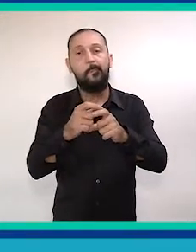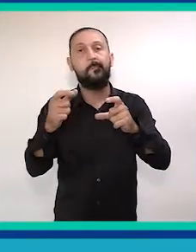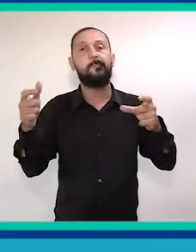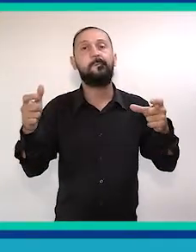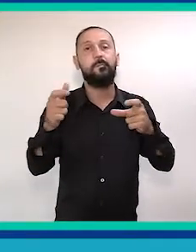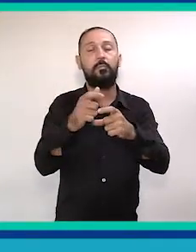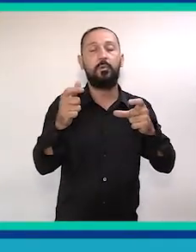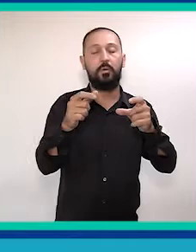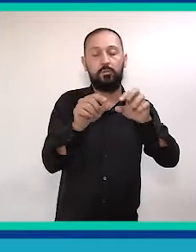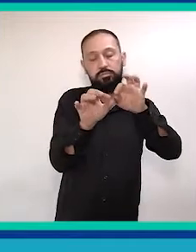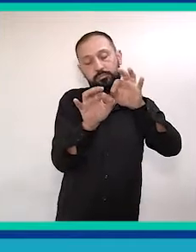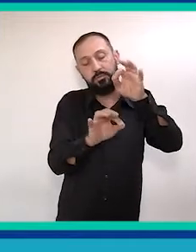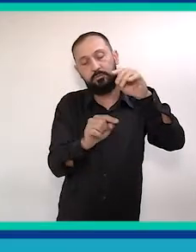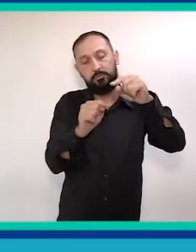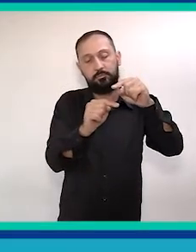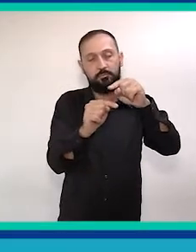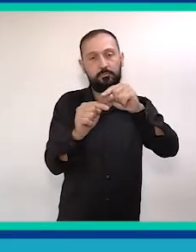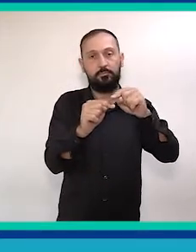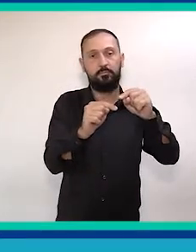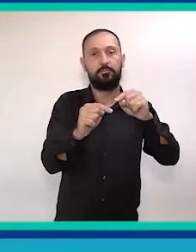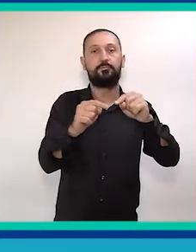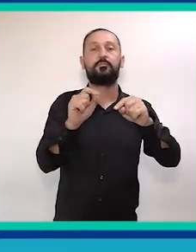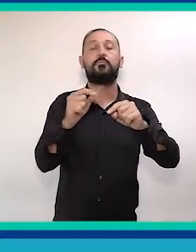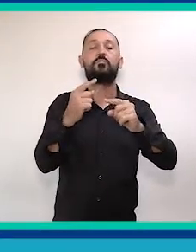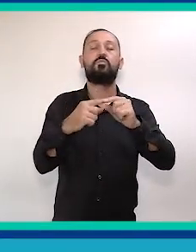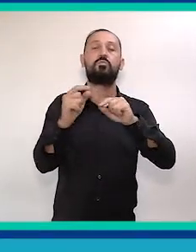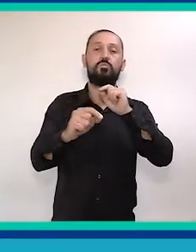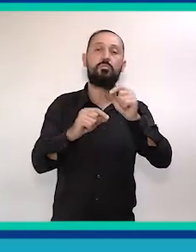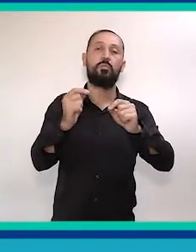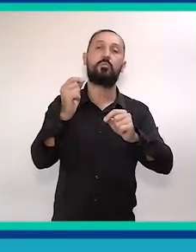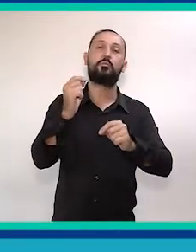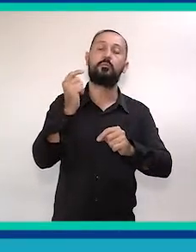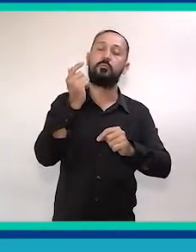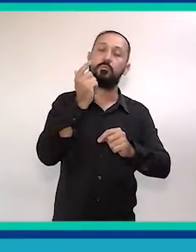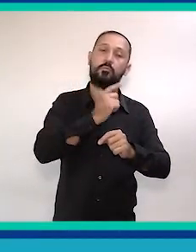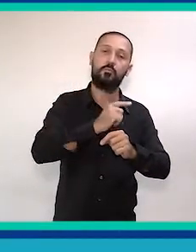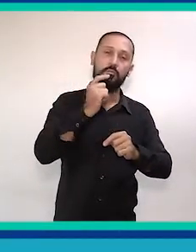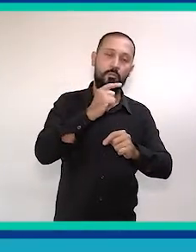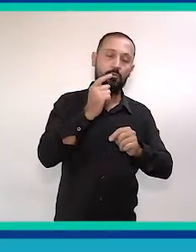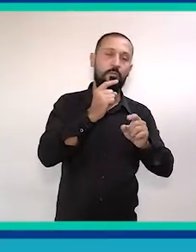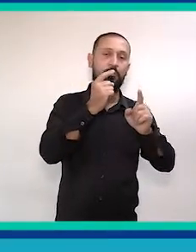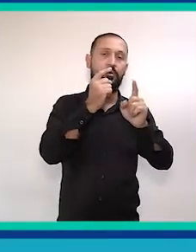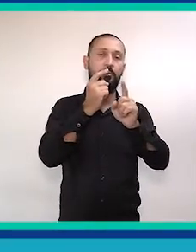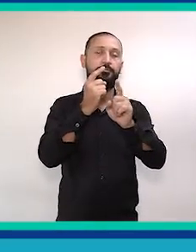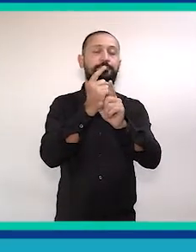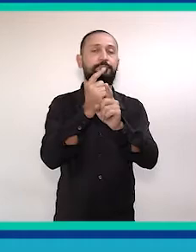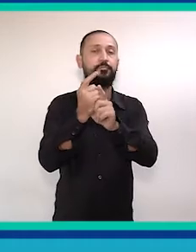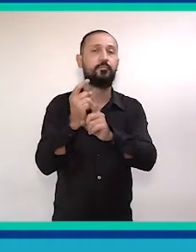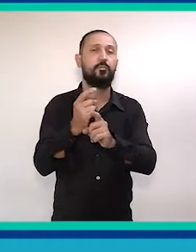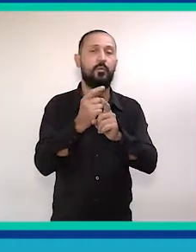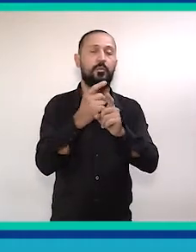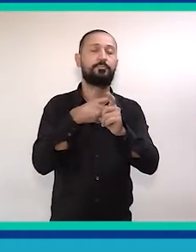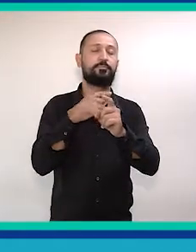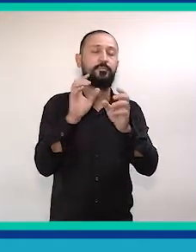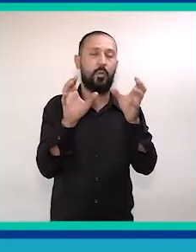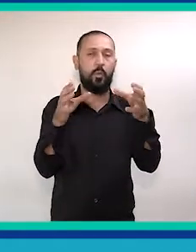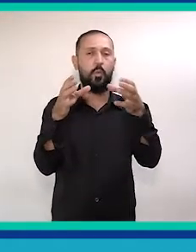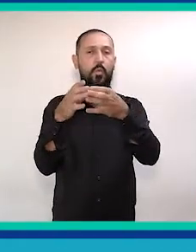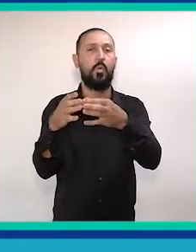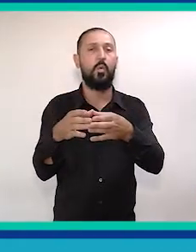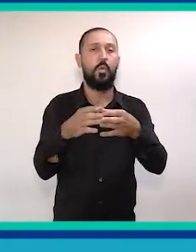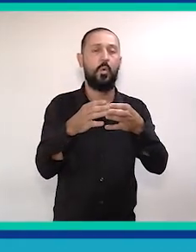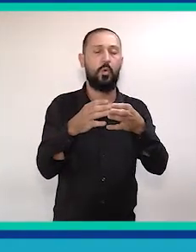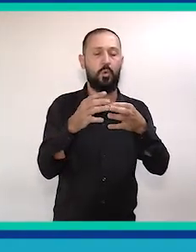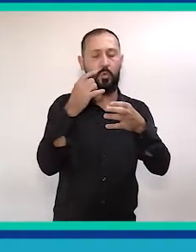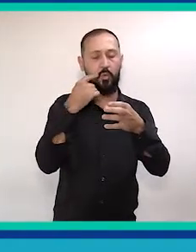tamanho dela, qual que seria o comprimento mais ou menos dela, que a partir daí eu consigo encontrar o grupo